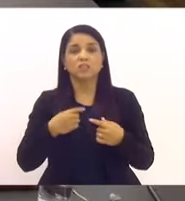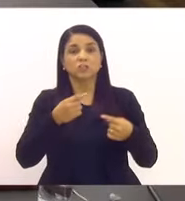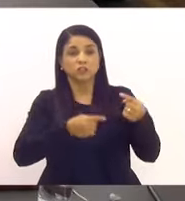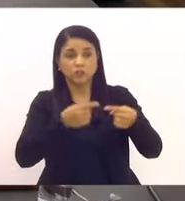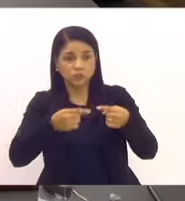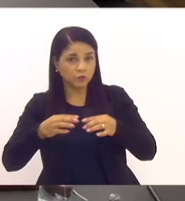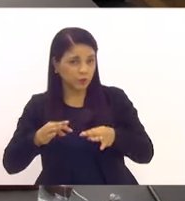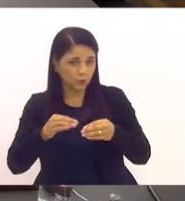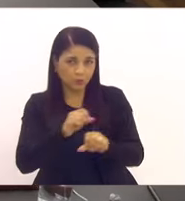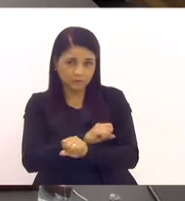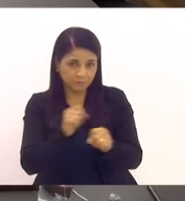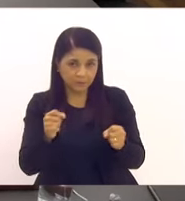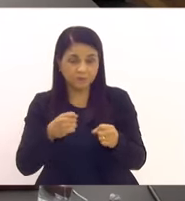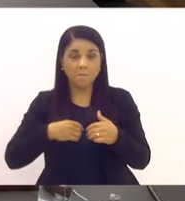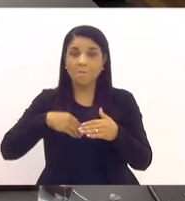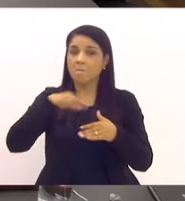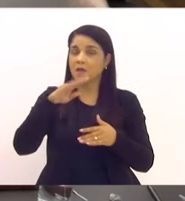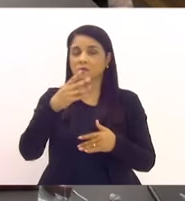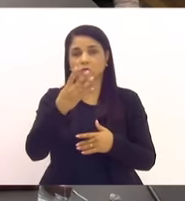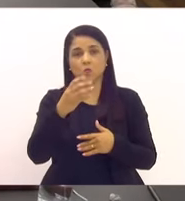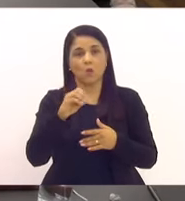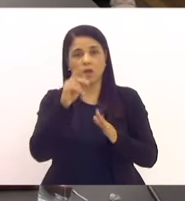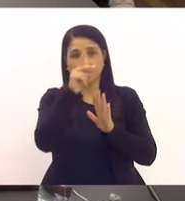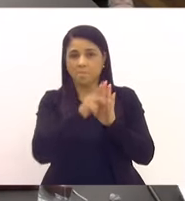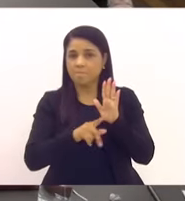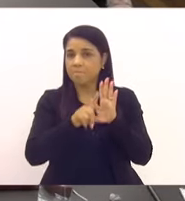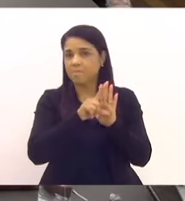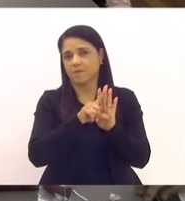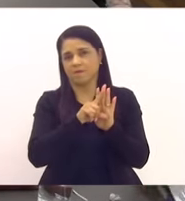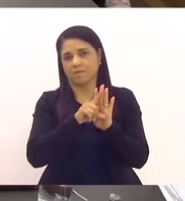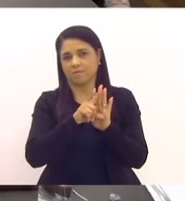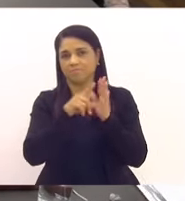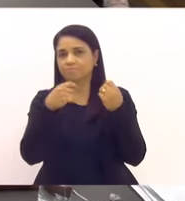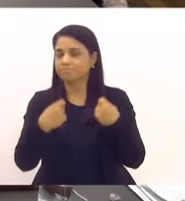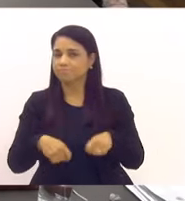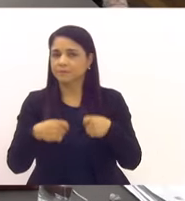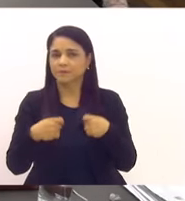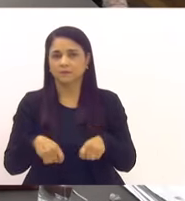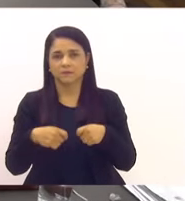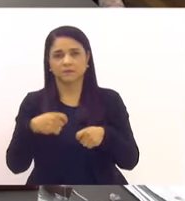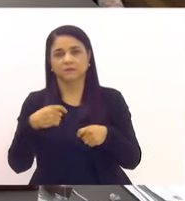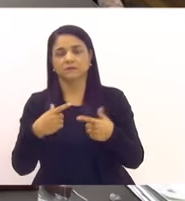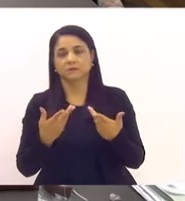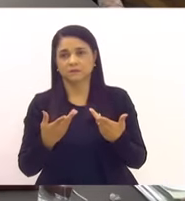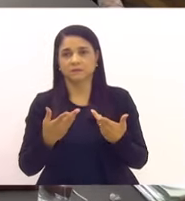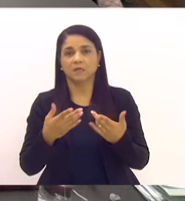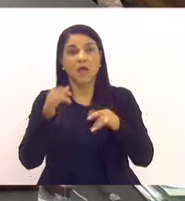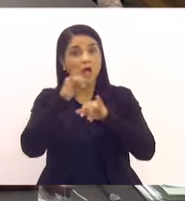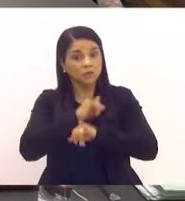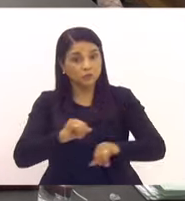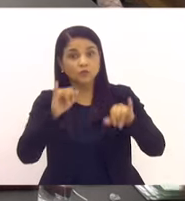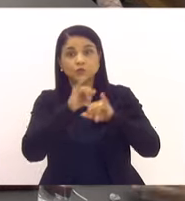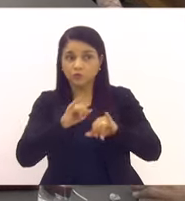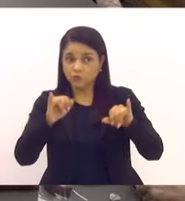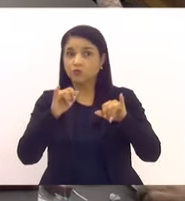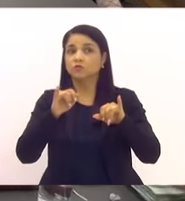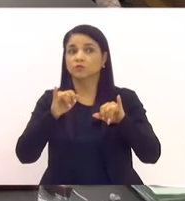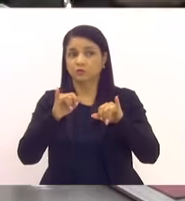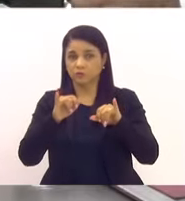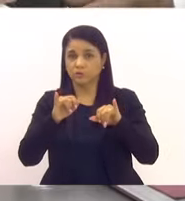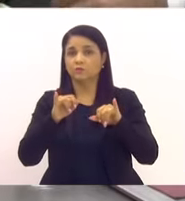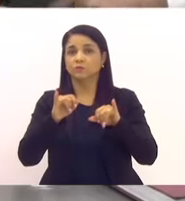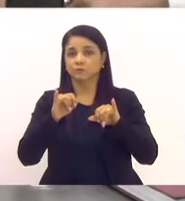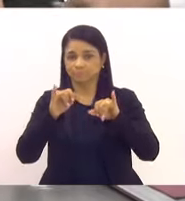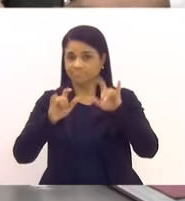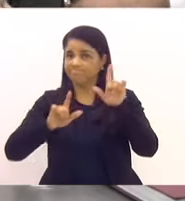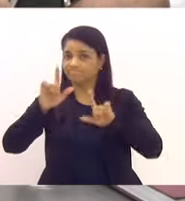mas é importante que são mais de 40 PLs. Não, depois, todos a cada episódio, até, exatamente. A imprensa até noticiou isso. E por, então tem